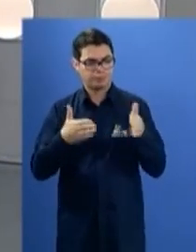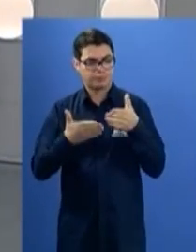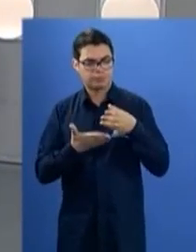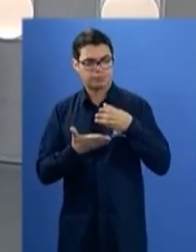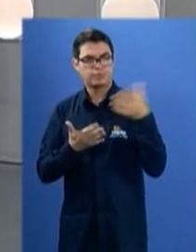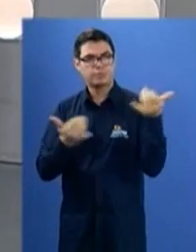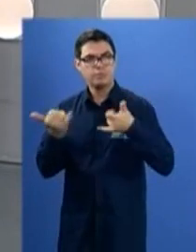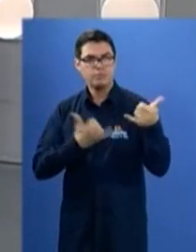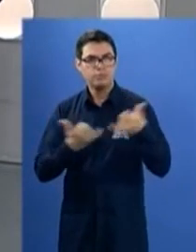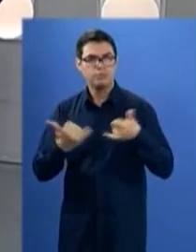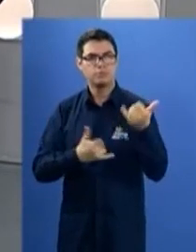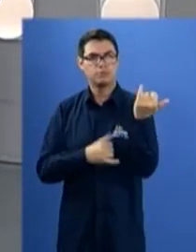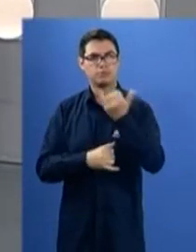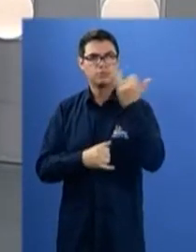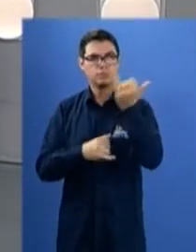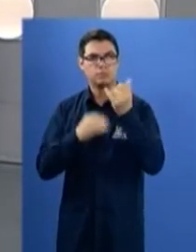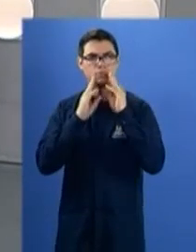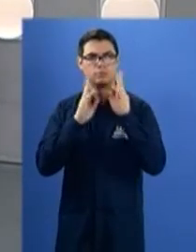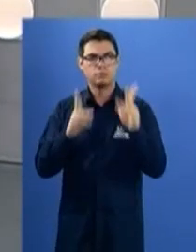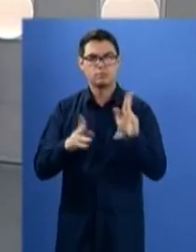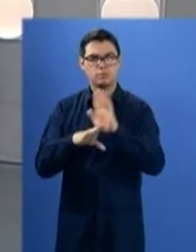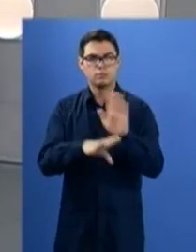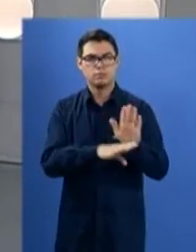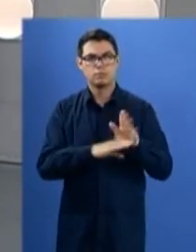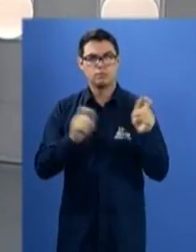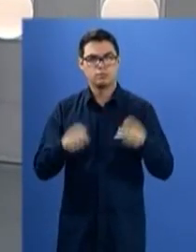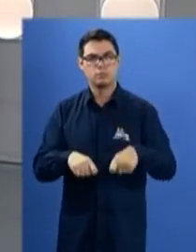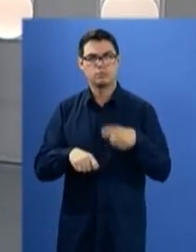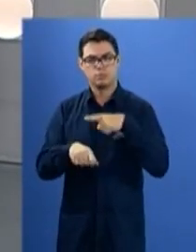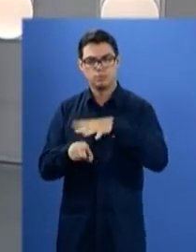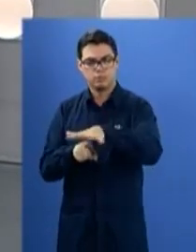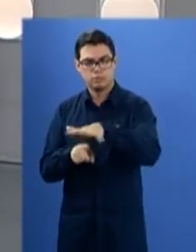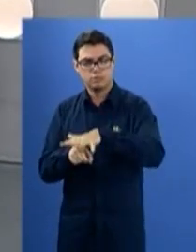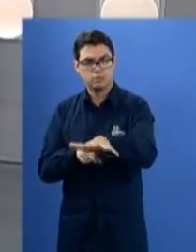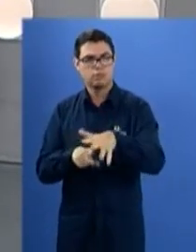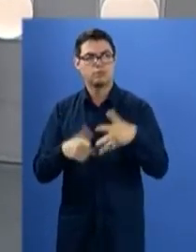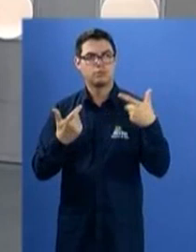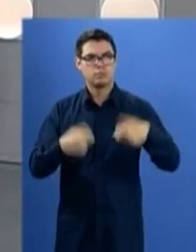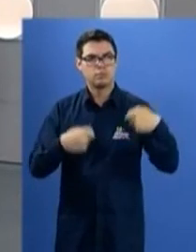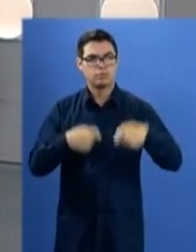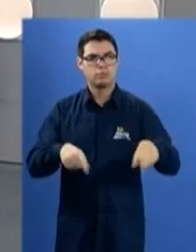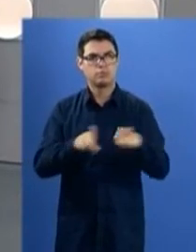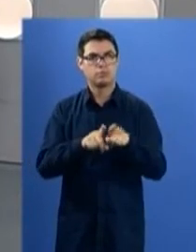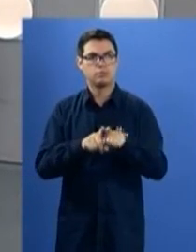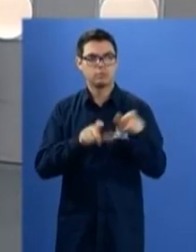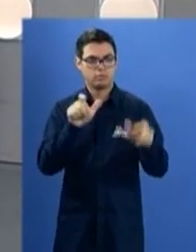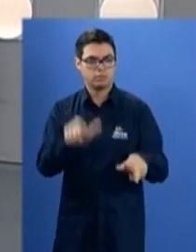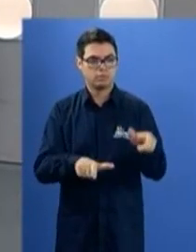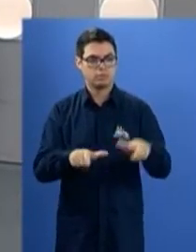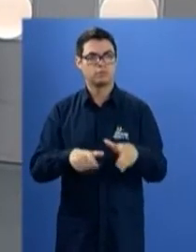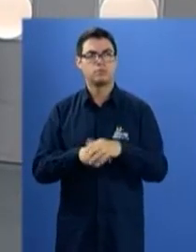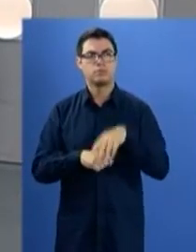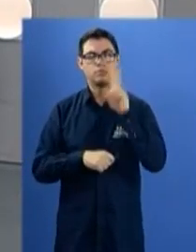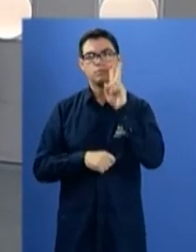com informações essenciais sobre demandas, sobre potenciais necessidades dos clientes,